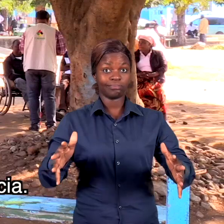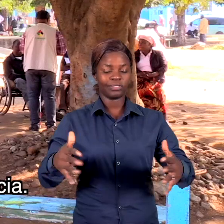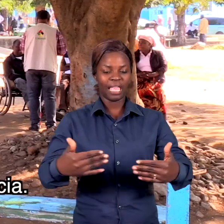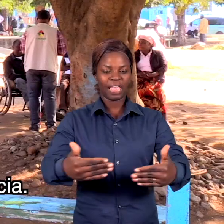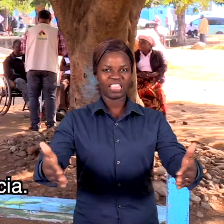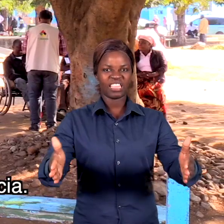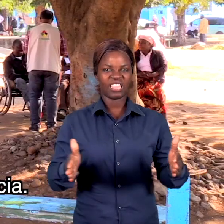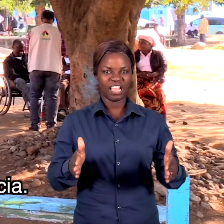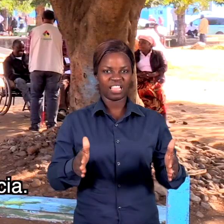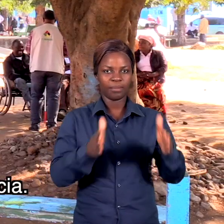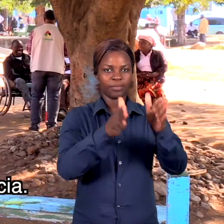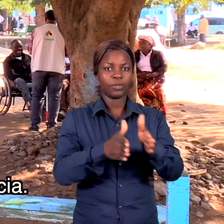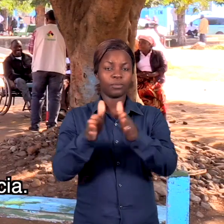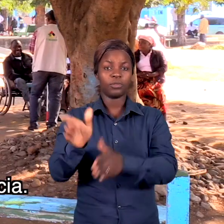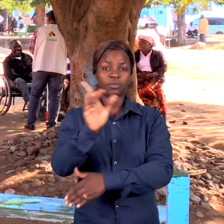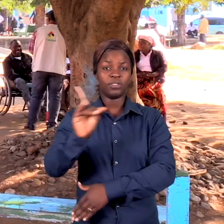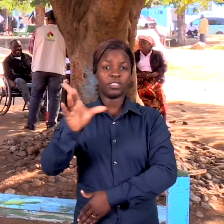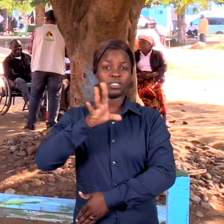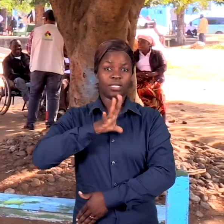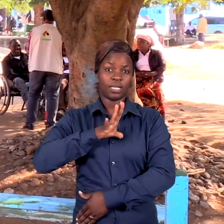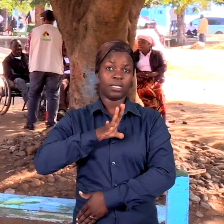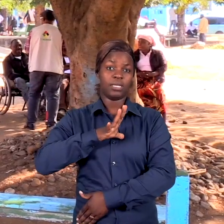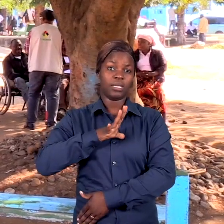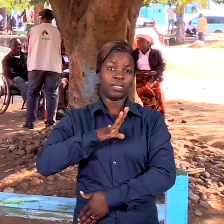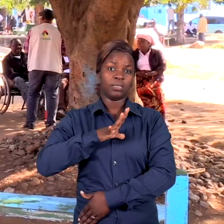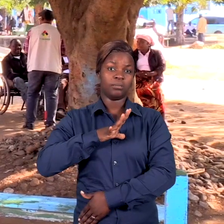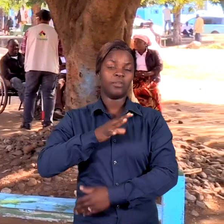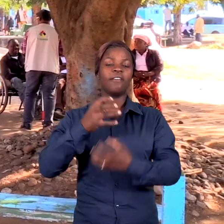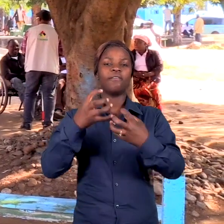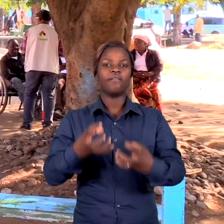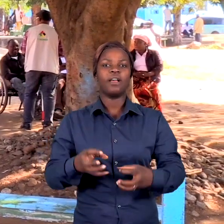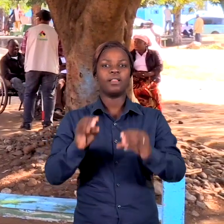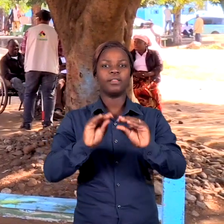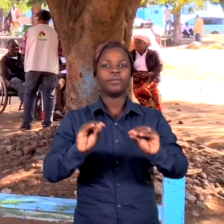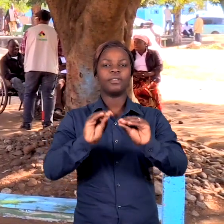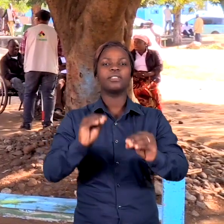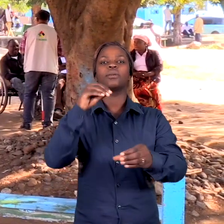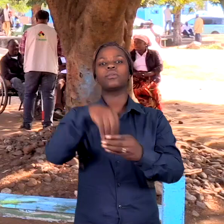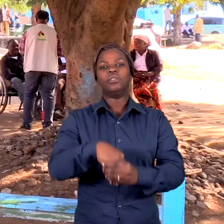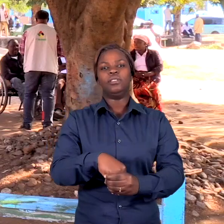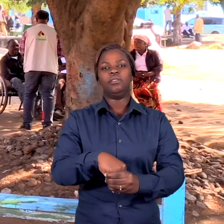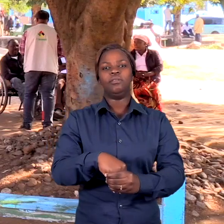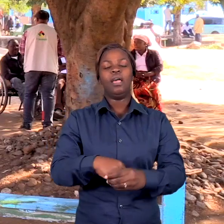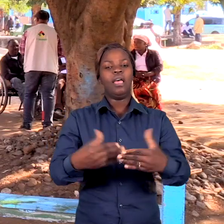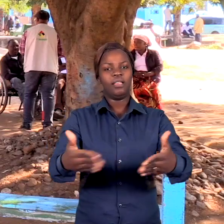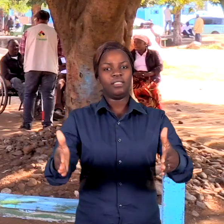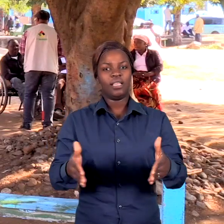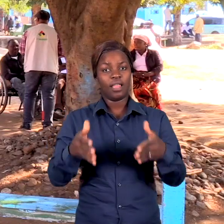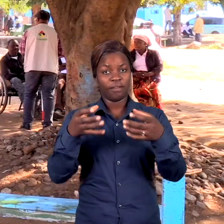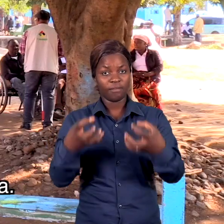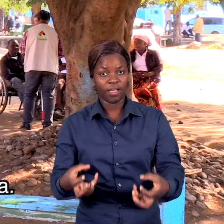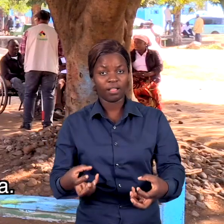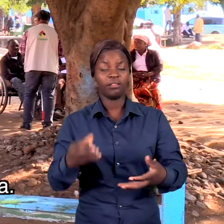mesmo das salas com pessoas com deficiência, até que ainda não temos o ensino, não temos as salas, não